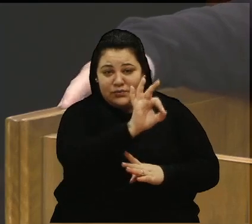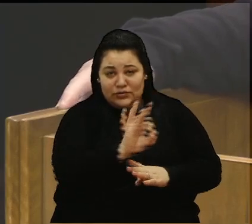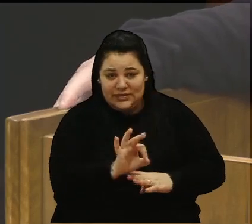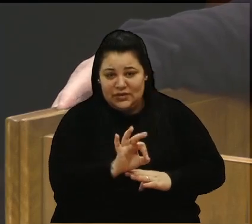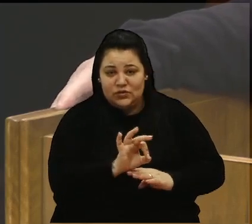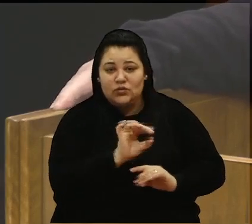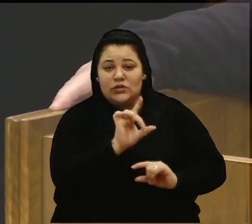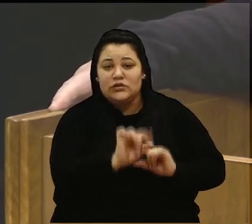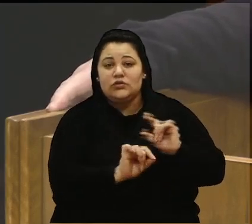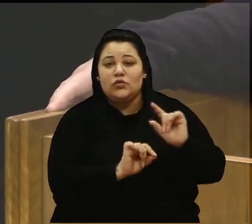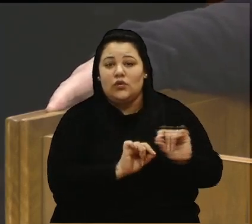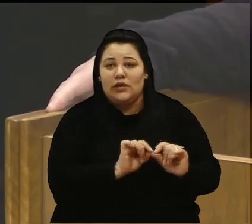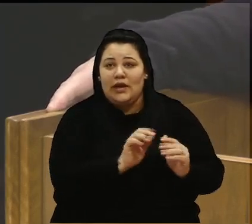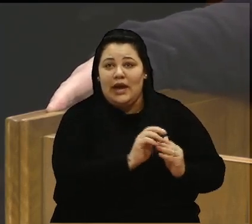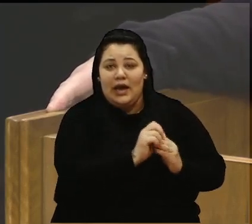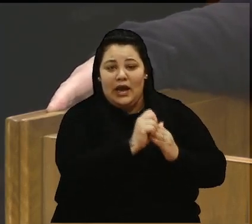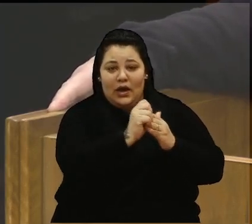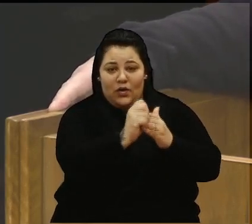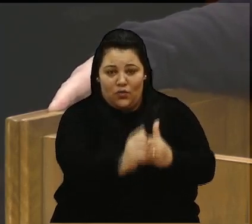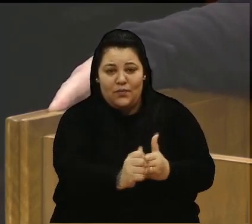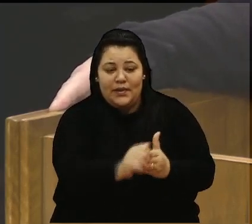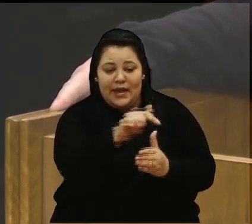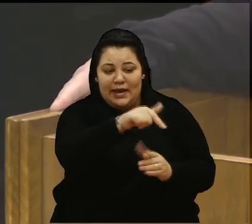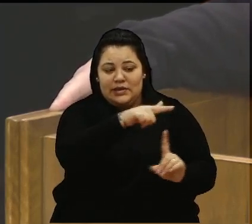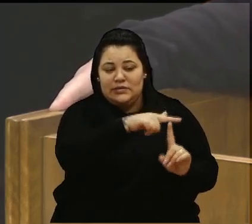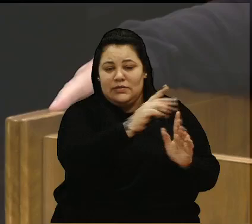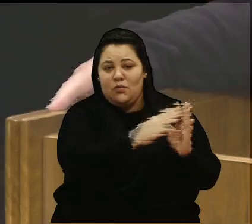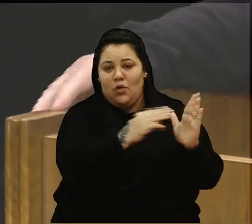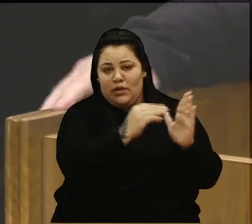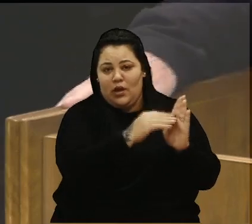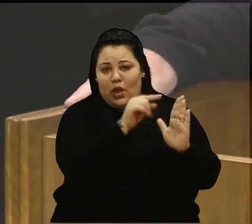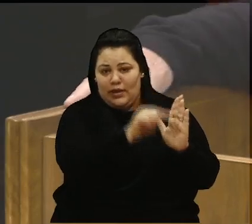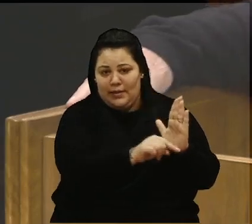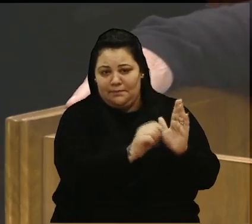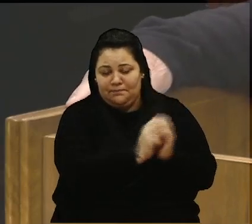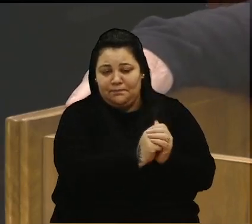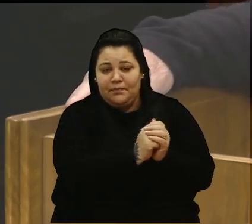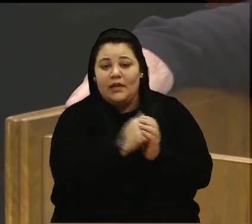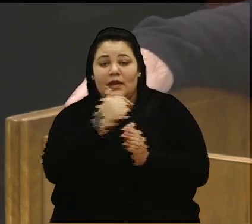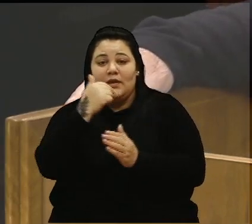decidiram seguir pelo regime presidencialista. E